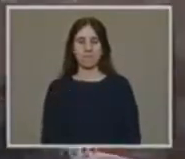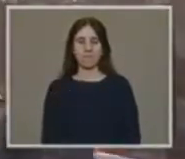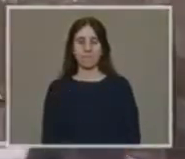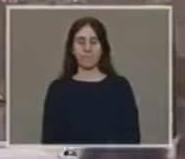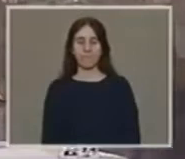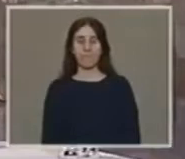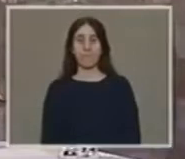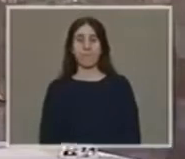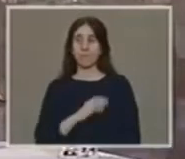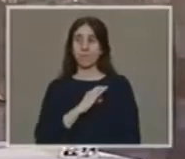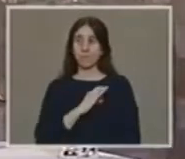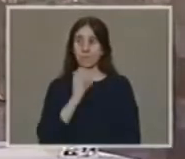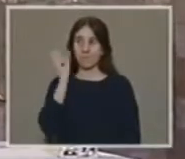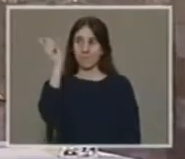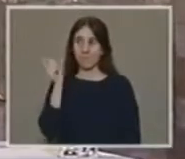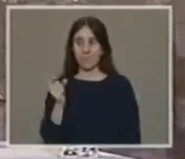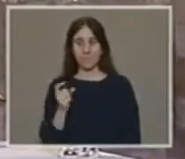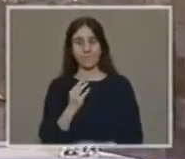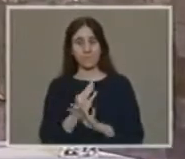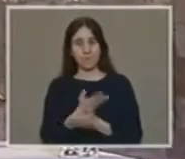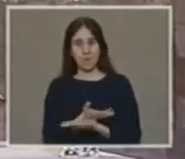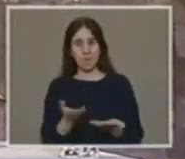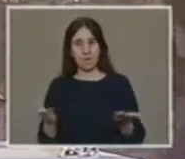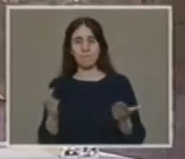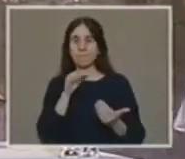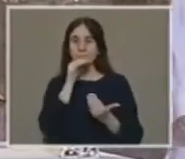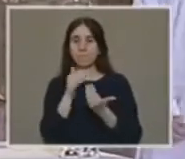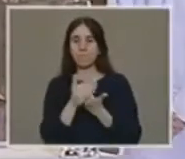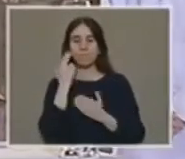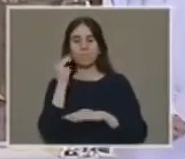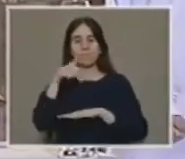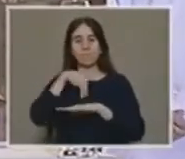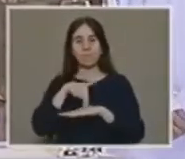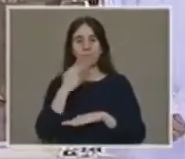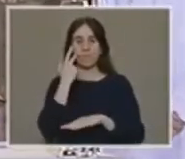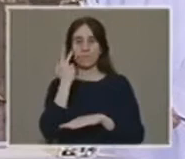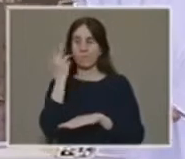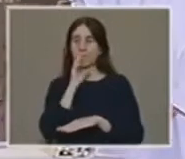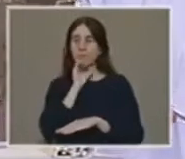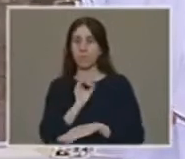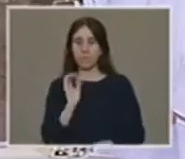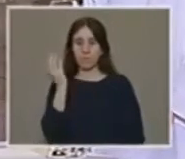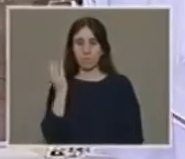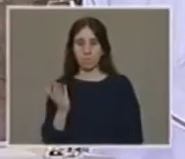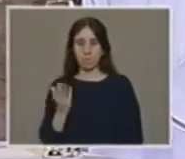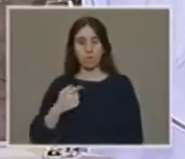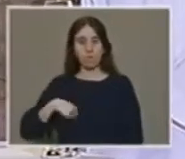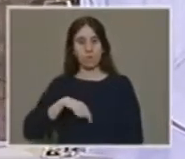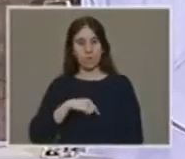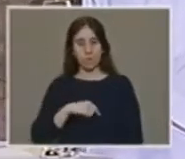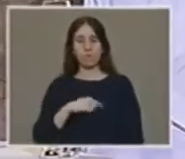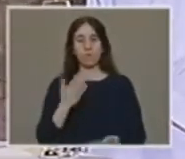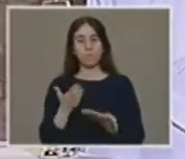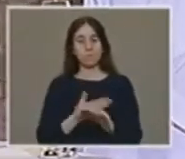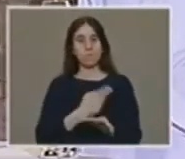Jesus. Celebrando agora, Senhor, o memorial da morte e ressurreição do vosso Filho, nós vos oferecemos o pão da